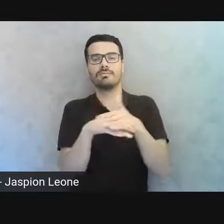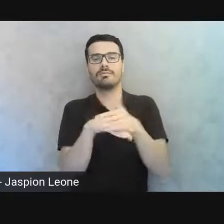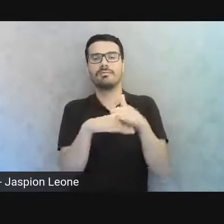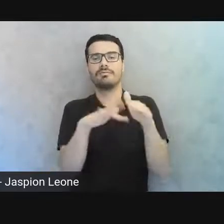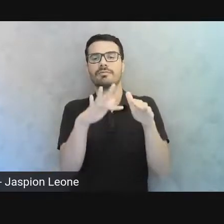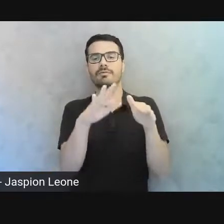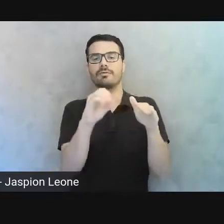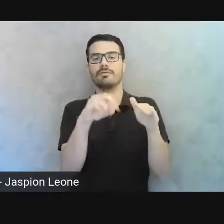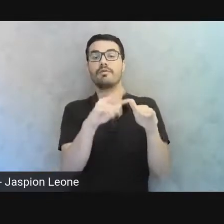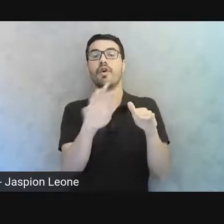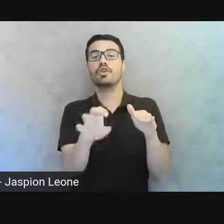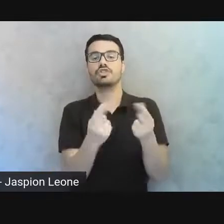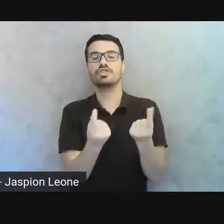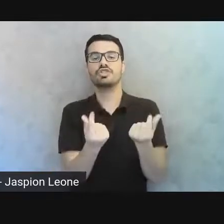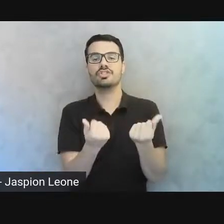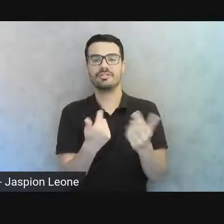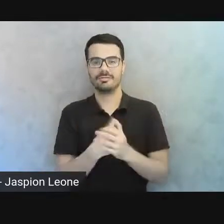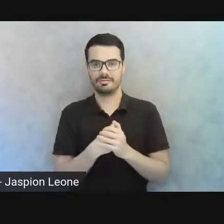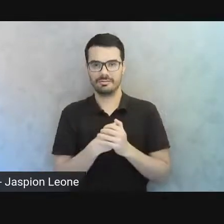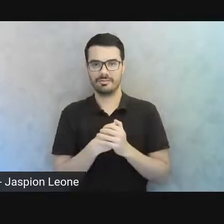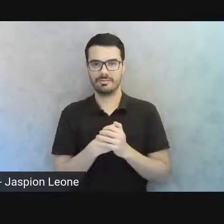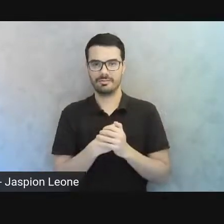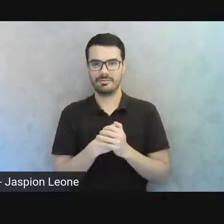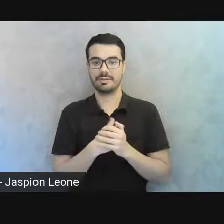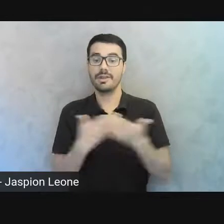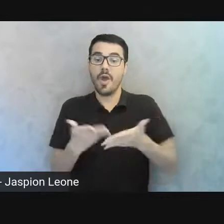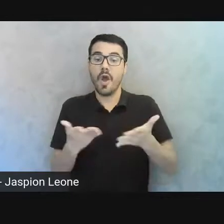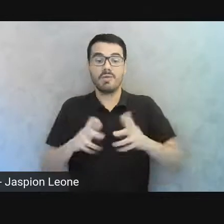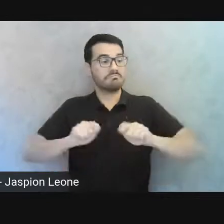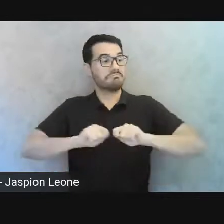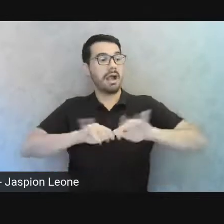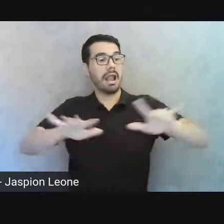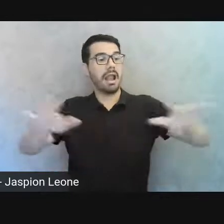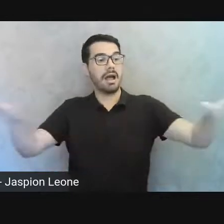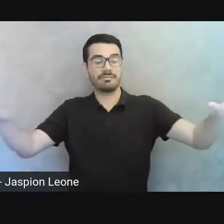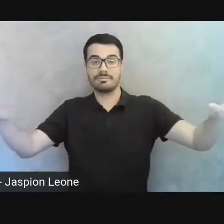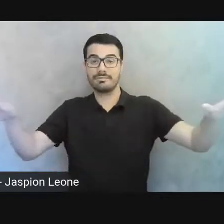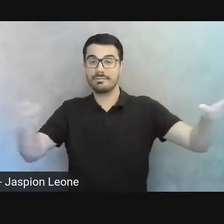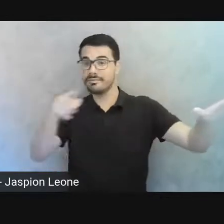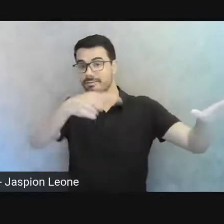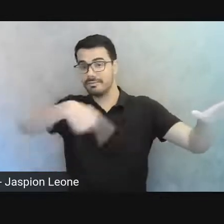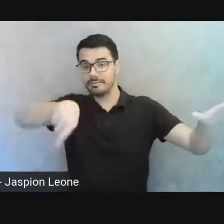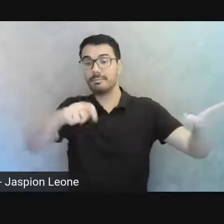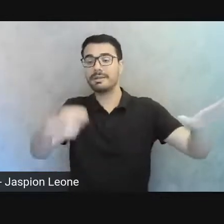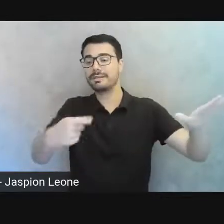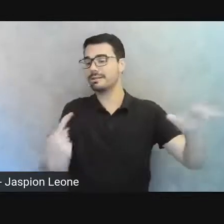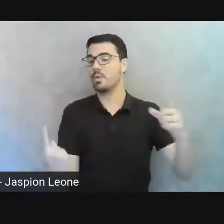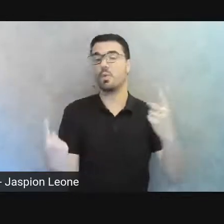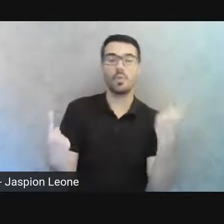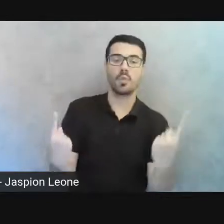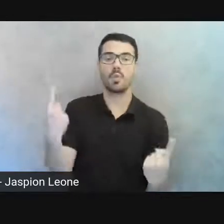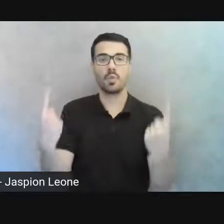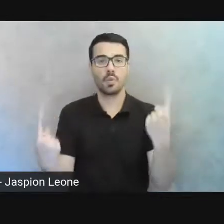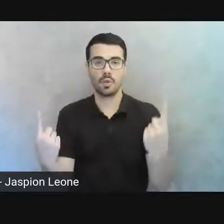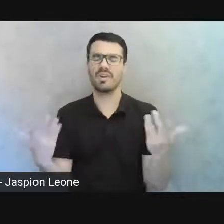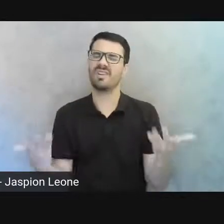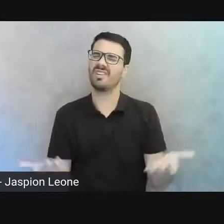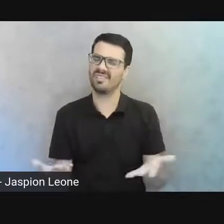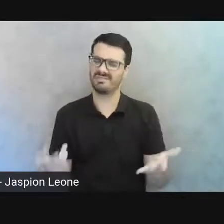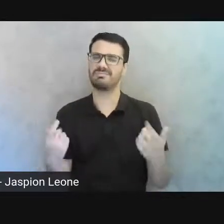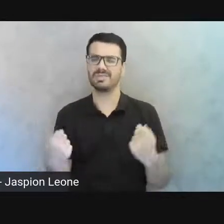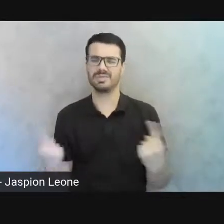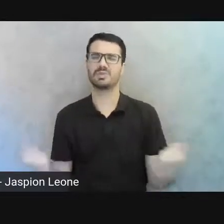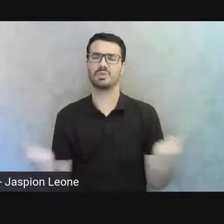em abundância, muito pulverizadas. Você precisa de uma das duas coisas, provavelmente, em termos realistas, você precisa das